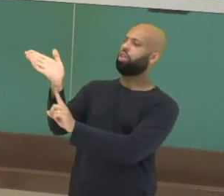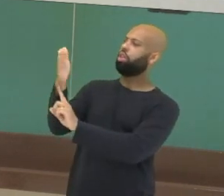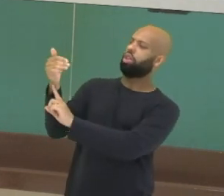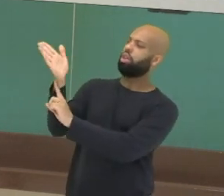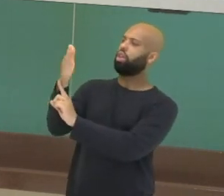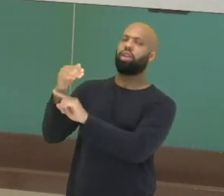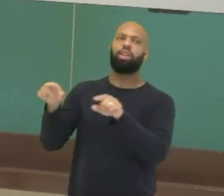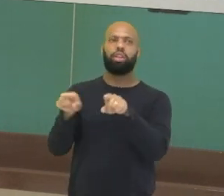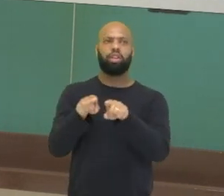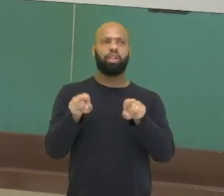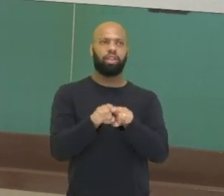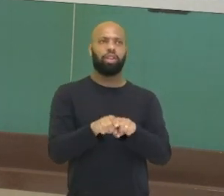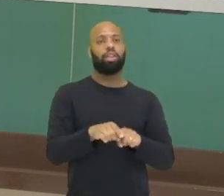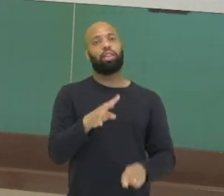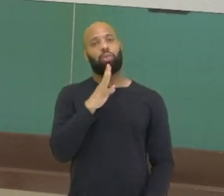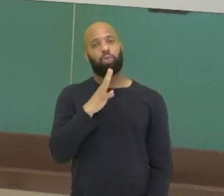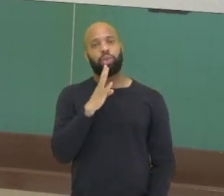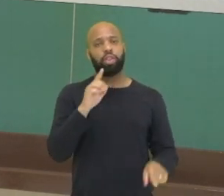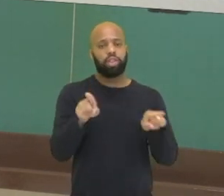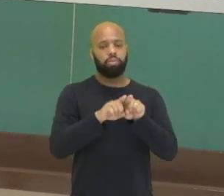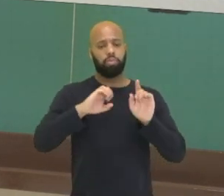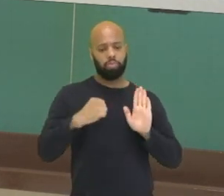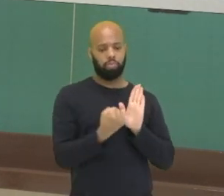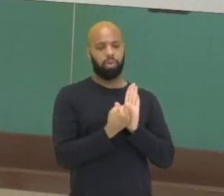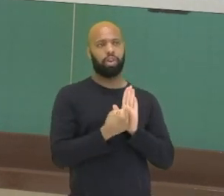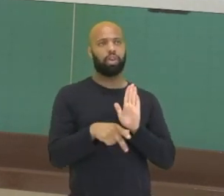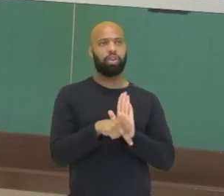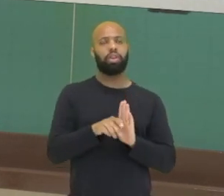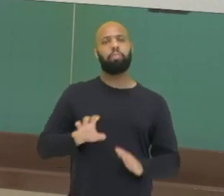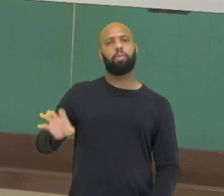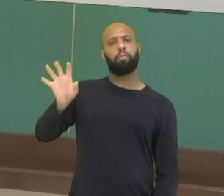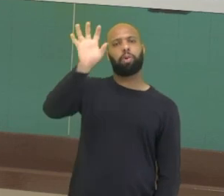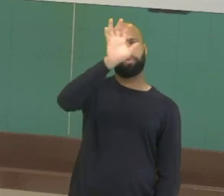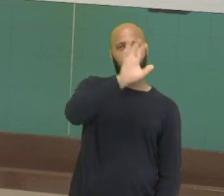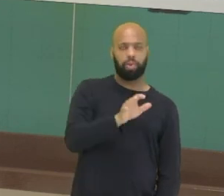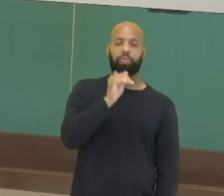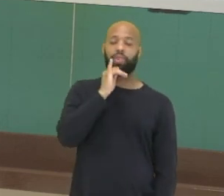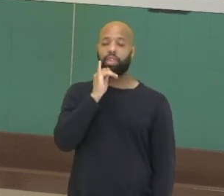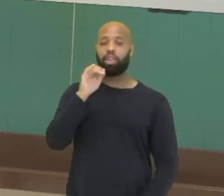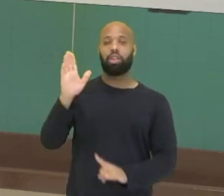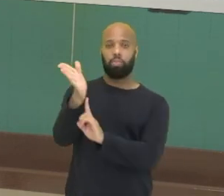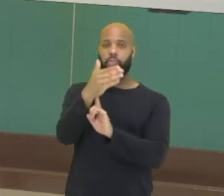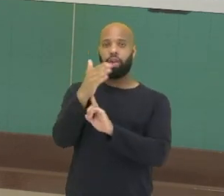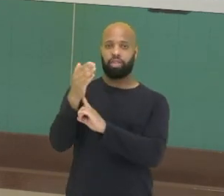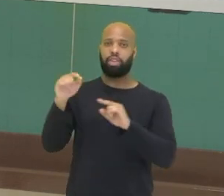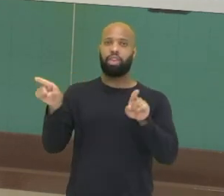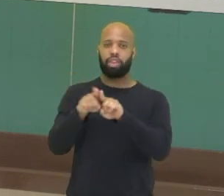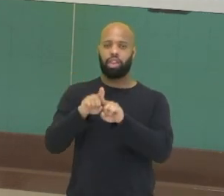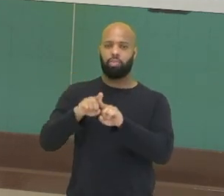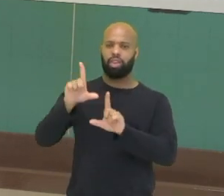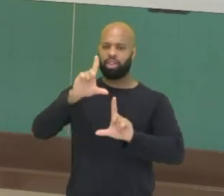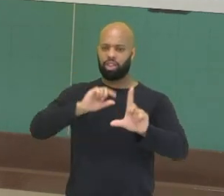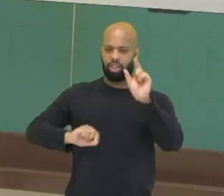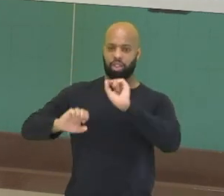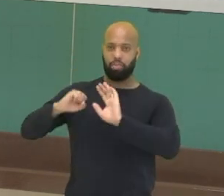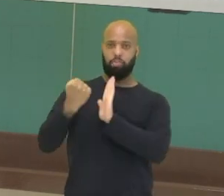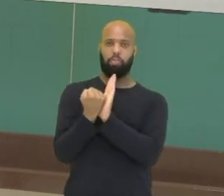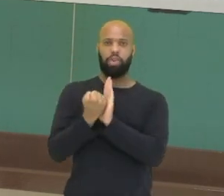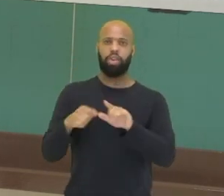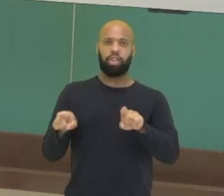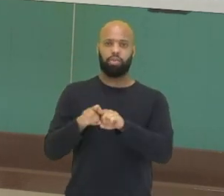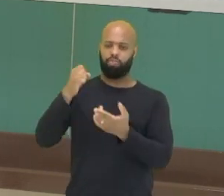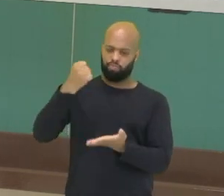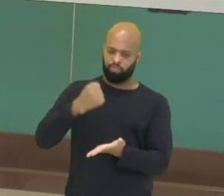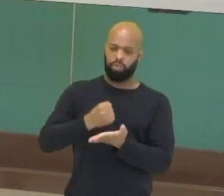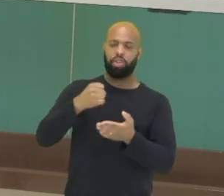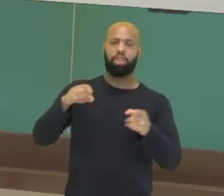bandeira, assim como conhecer os nossos símbolos nacionais, a bandeira, o brasão da República, o selo, tá?